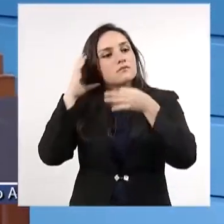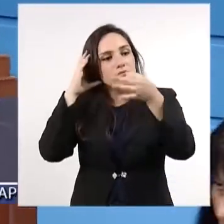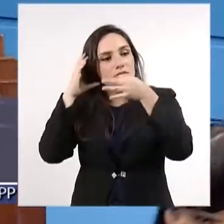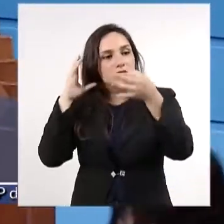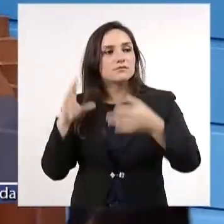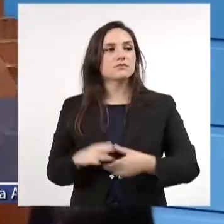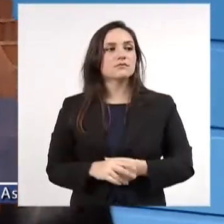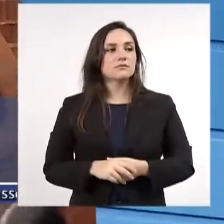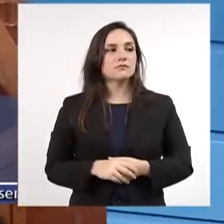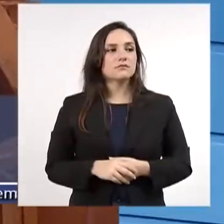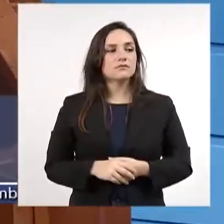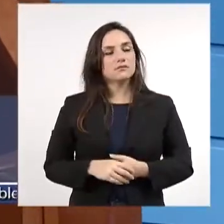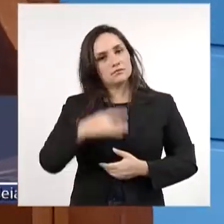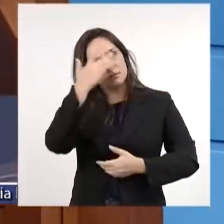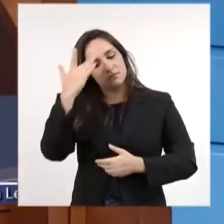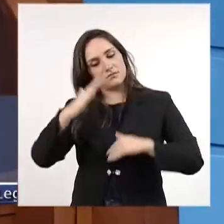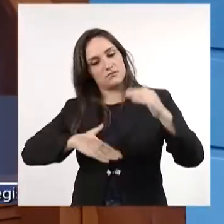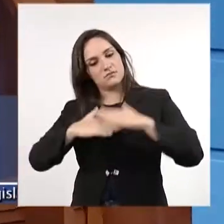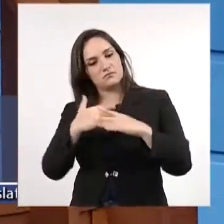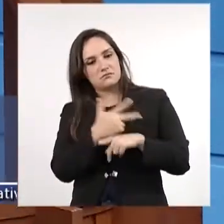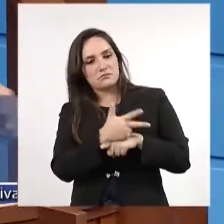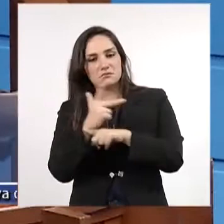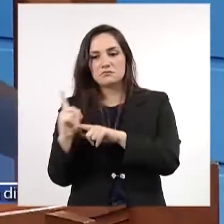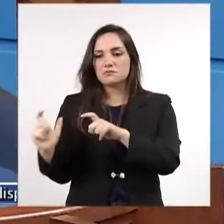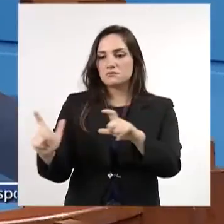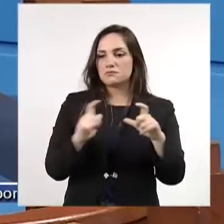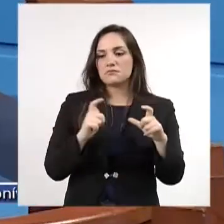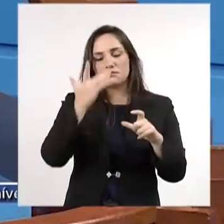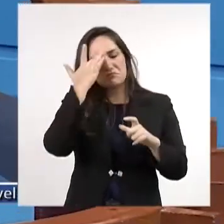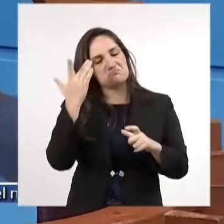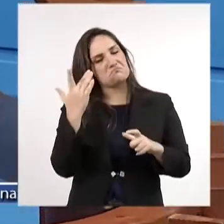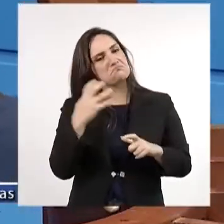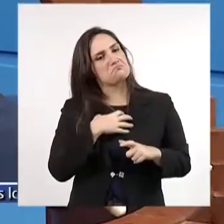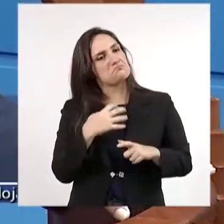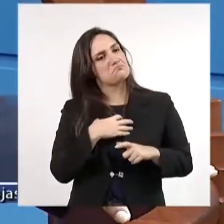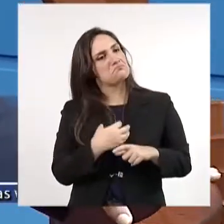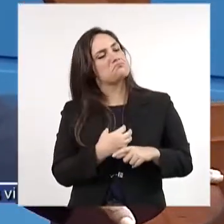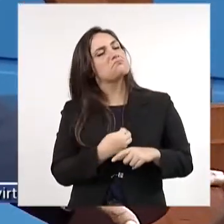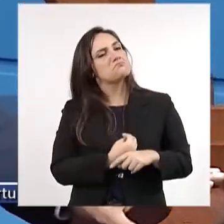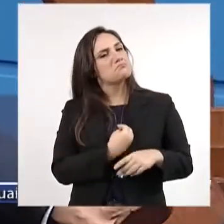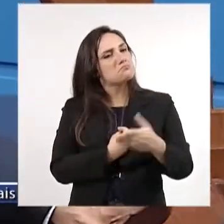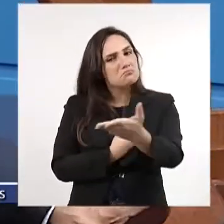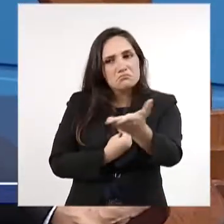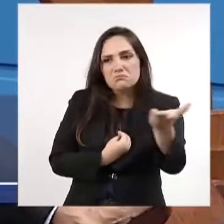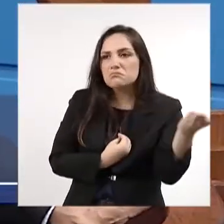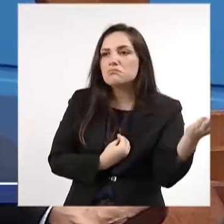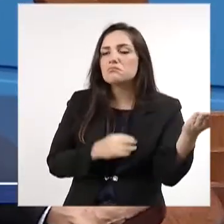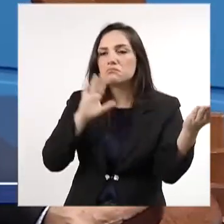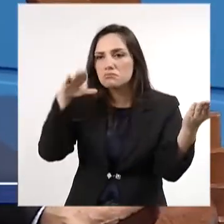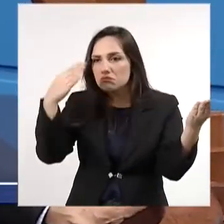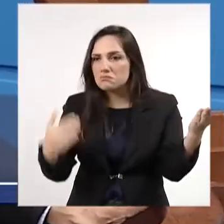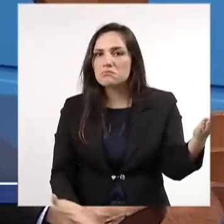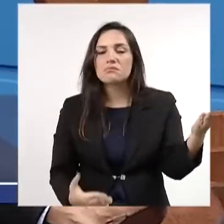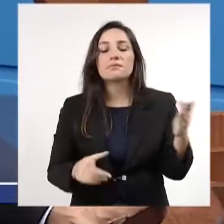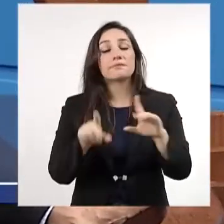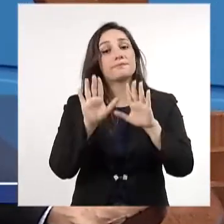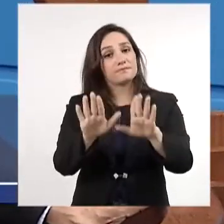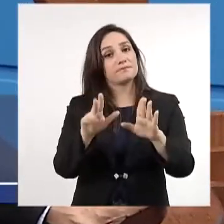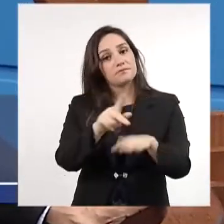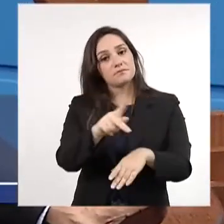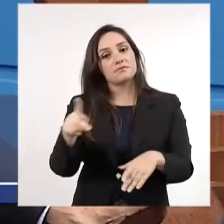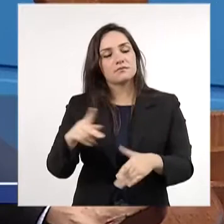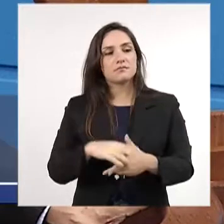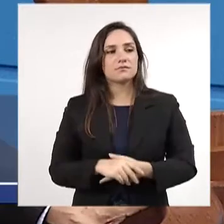presente, população que nos honra com as suas presenças no plenário dessa Casa. Senhor presidente,